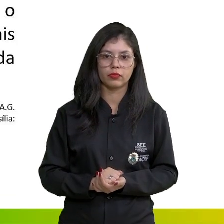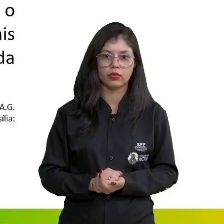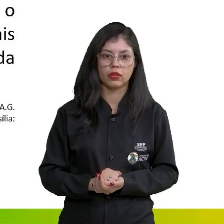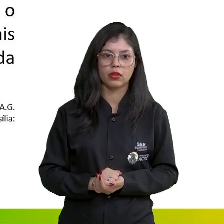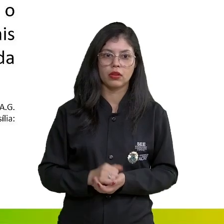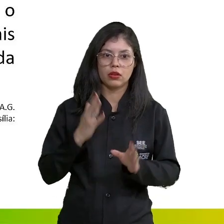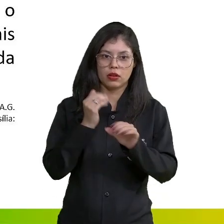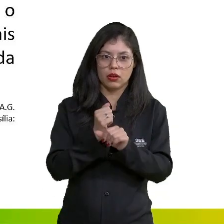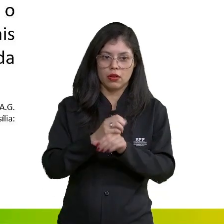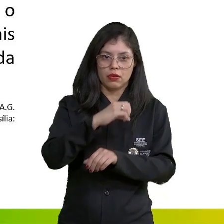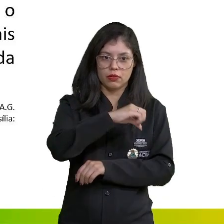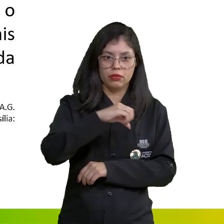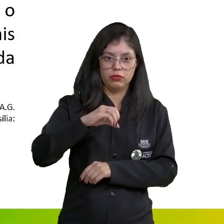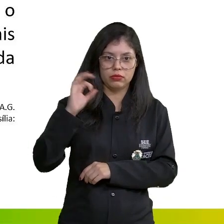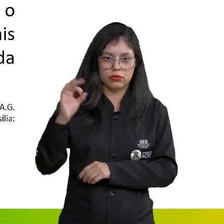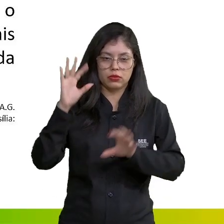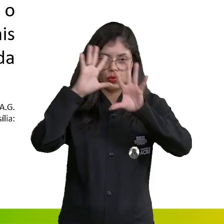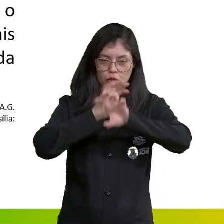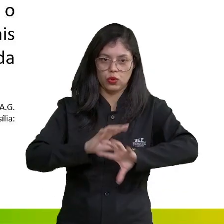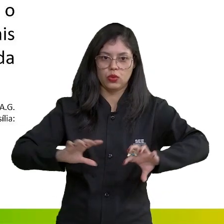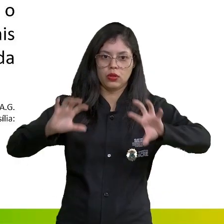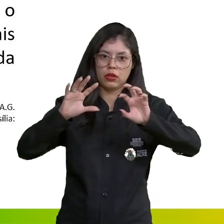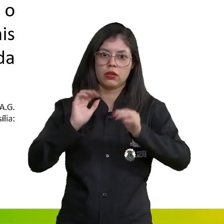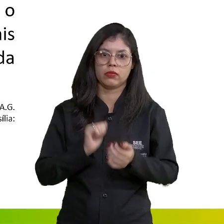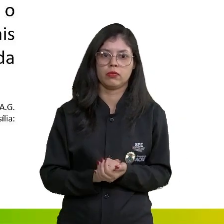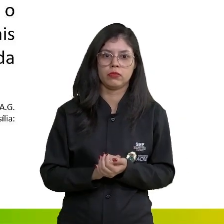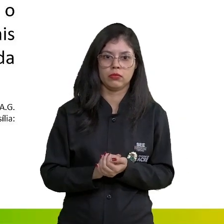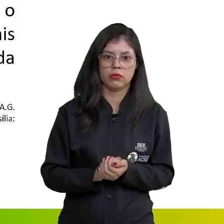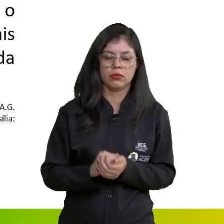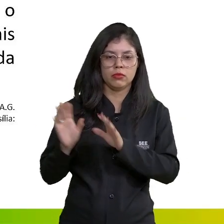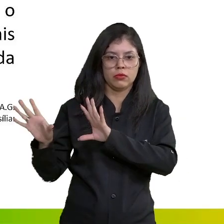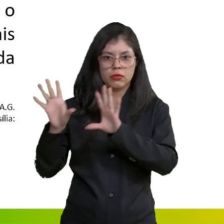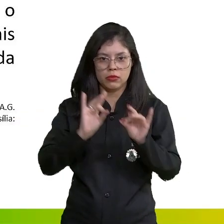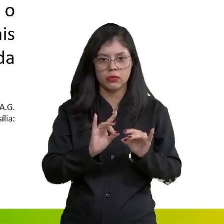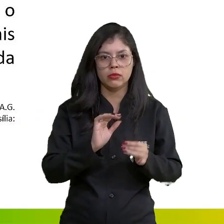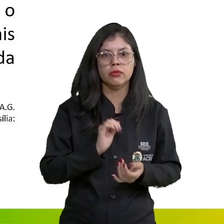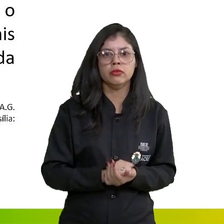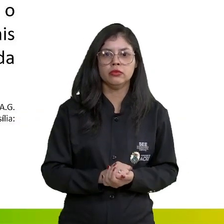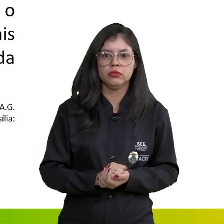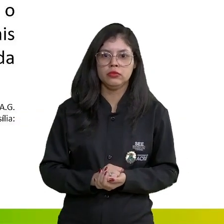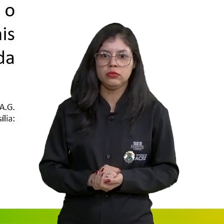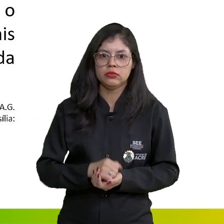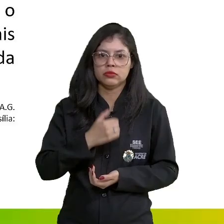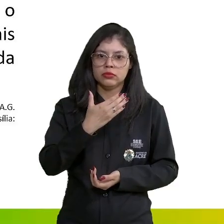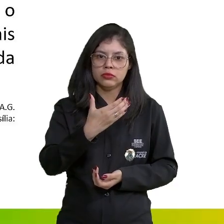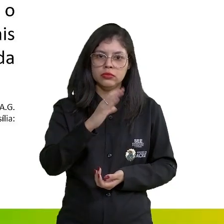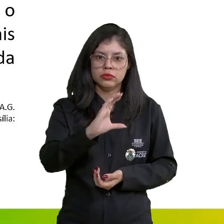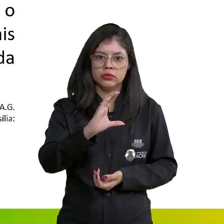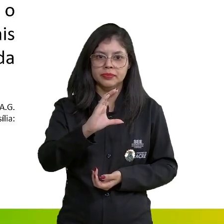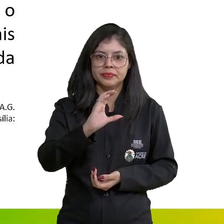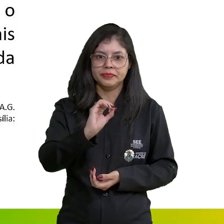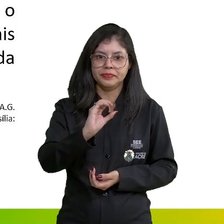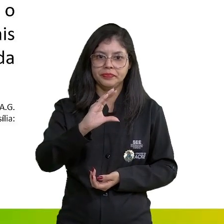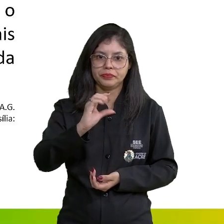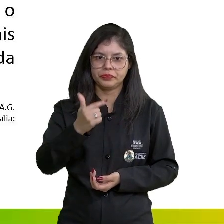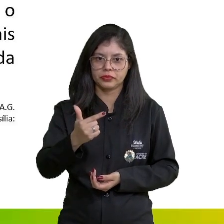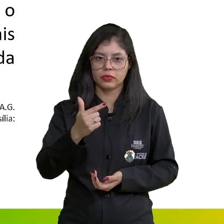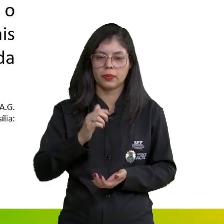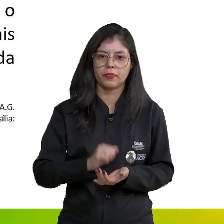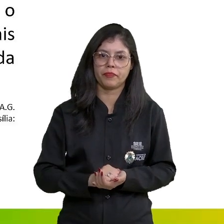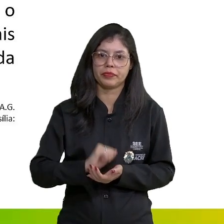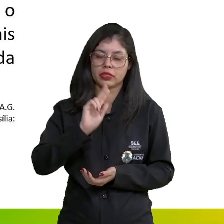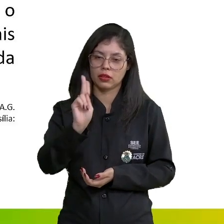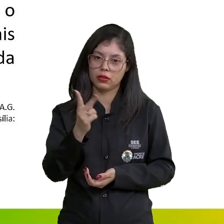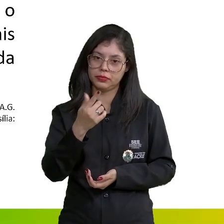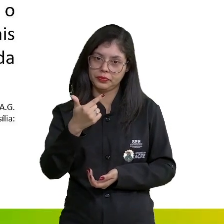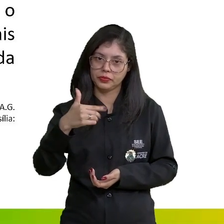que somam cerca de 99%, e por gases traços. Entre eles temos o gás carbônico, vapor